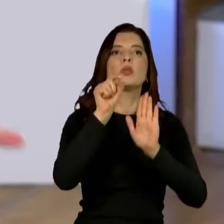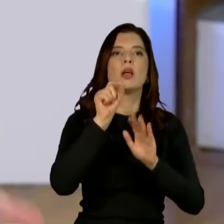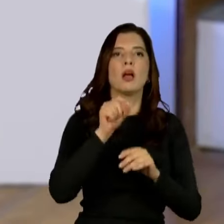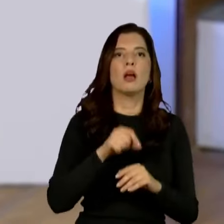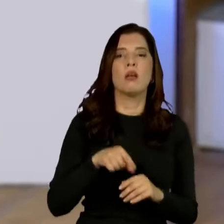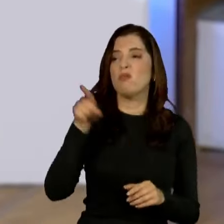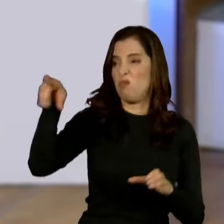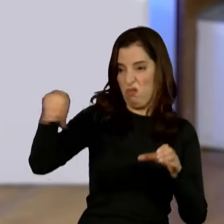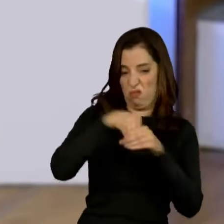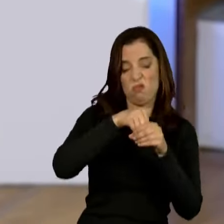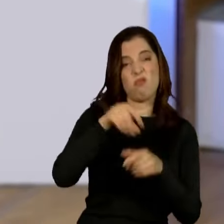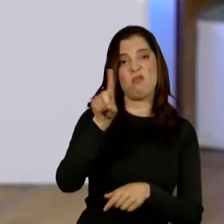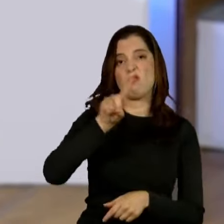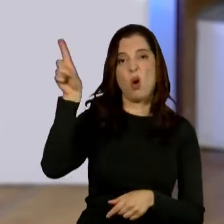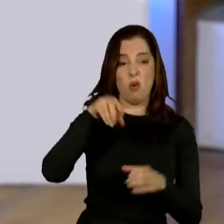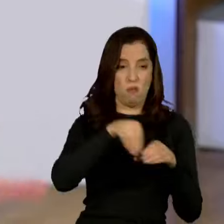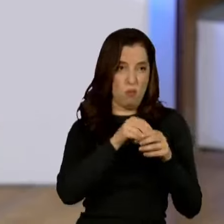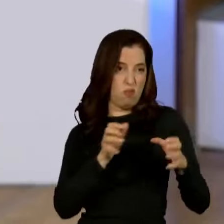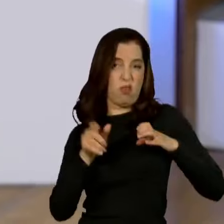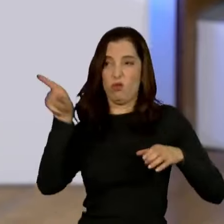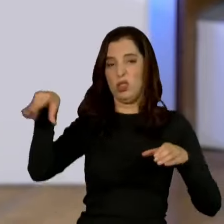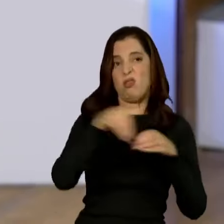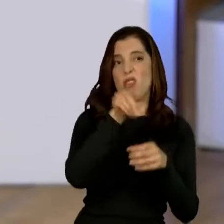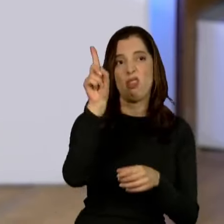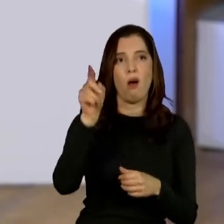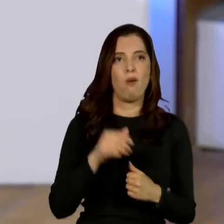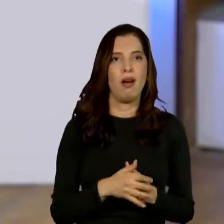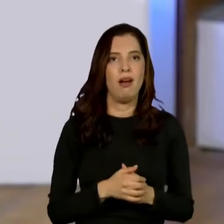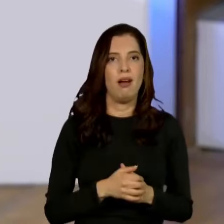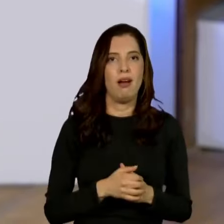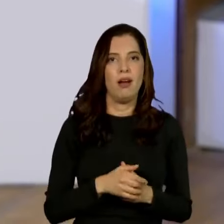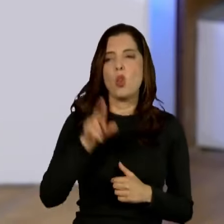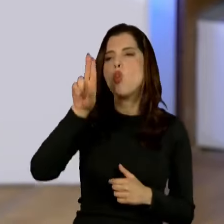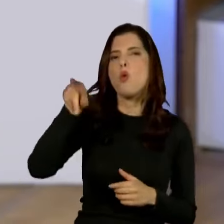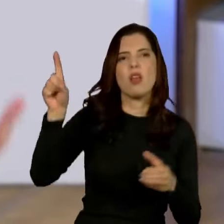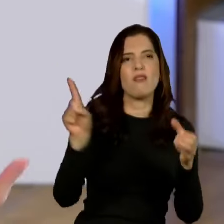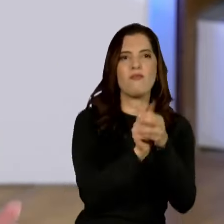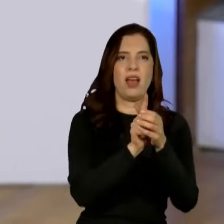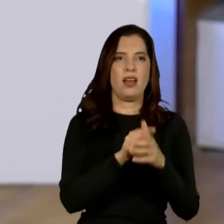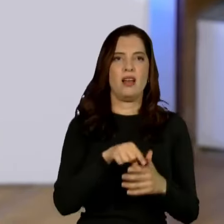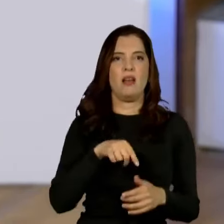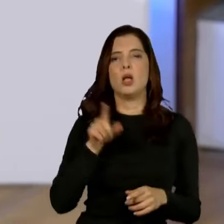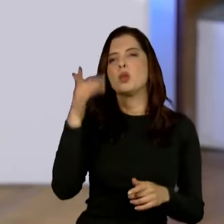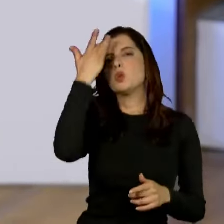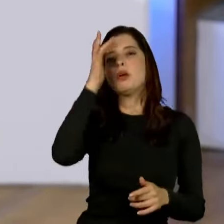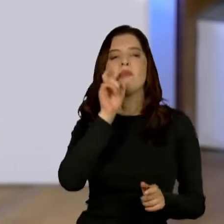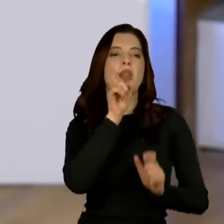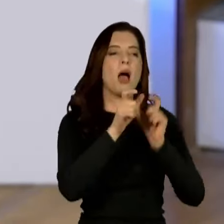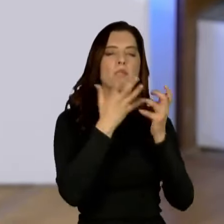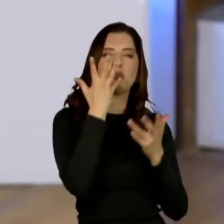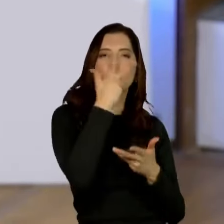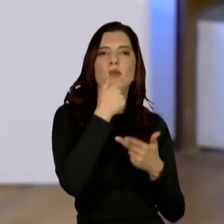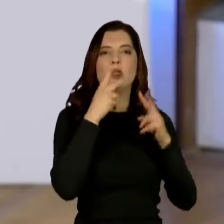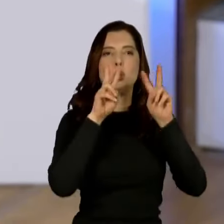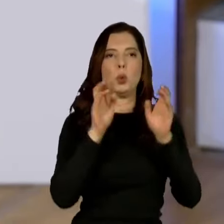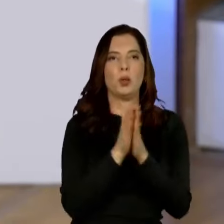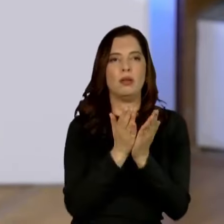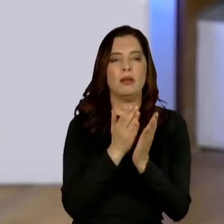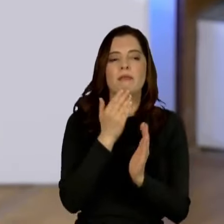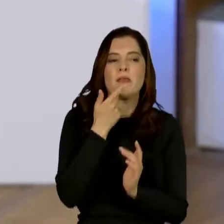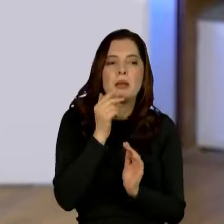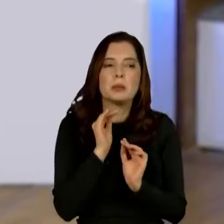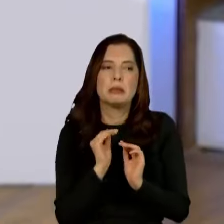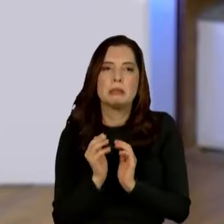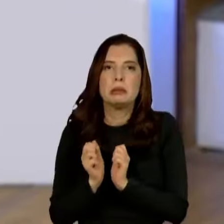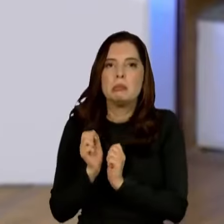disse que não faz parte desse mundo, que não faz farás parte desse mundo, que falam bem porque liso de livros, que falam docemente